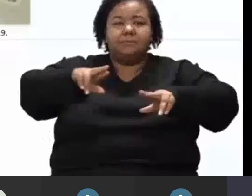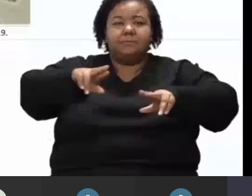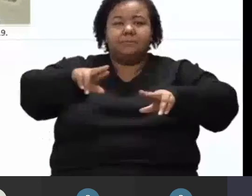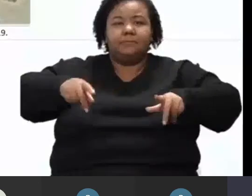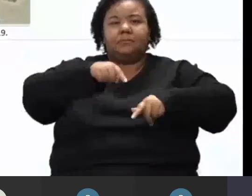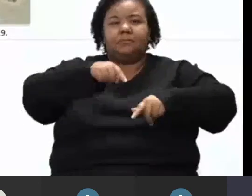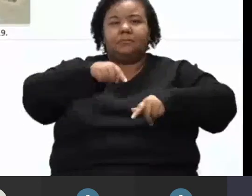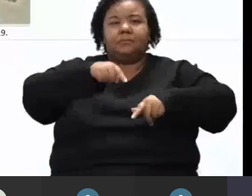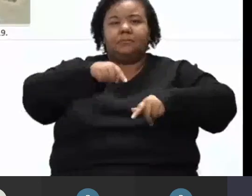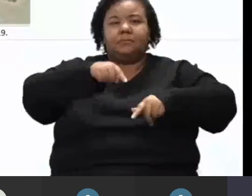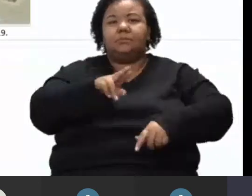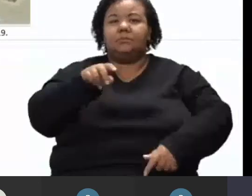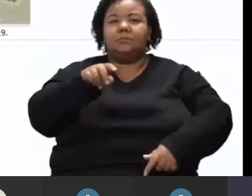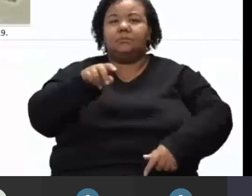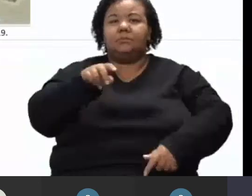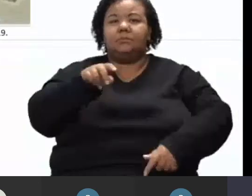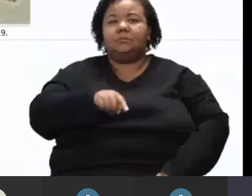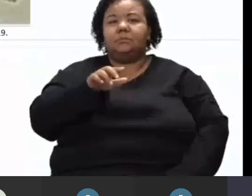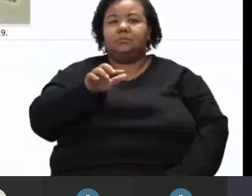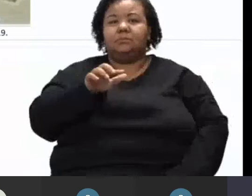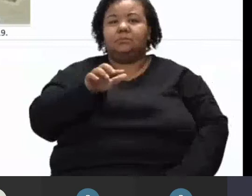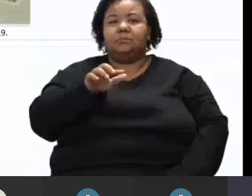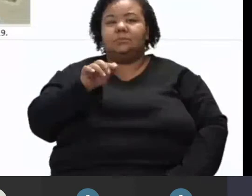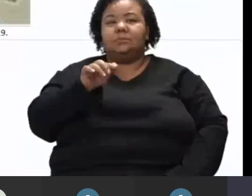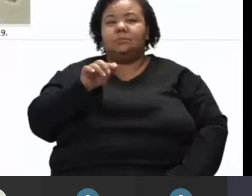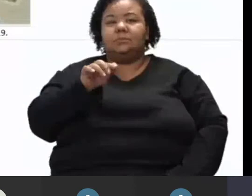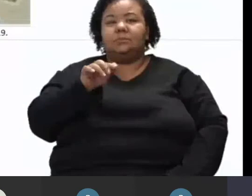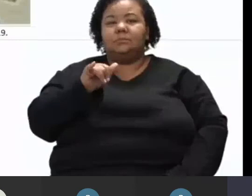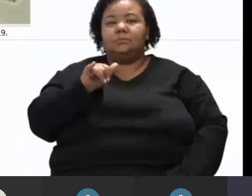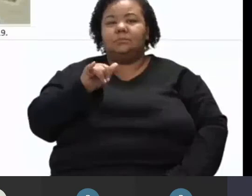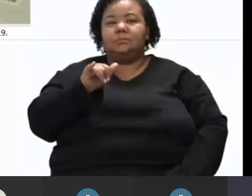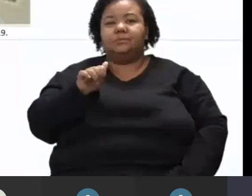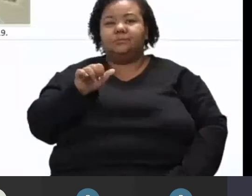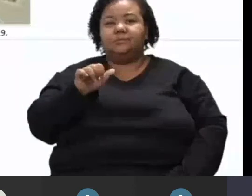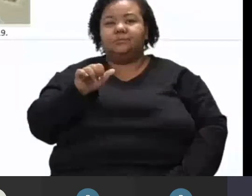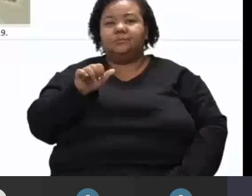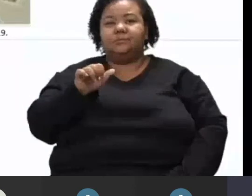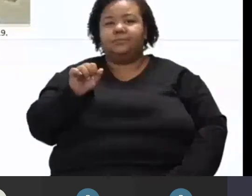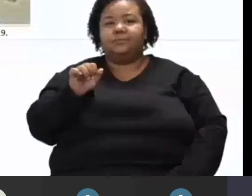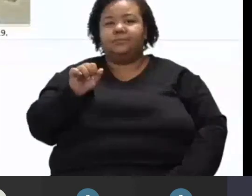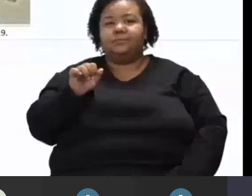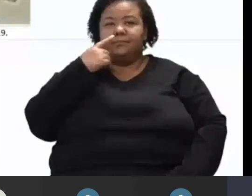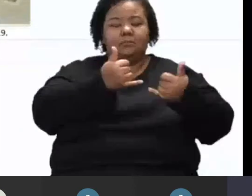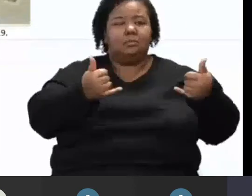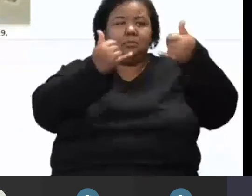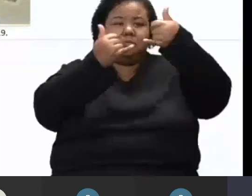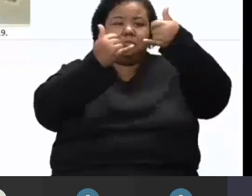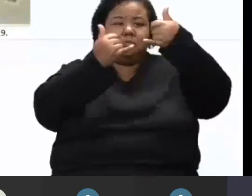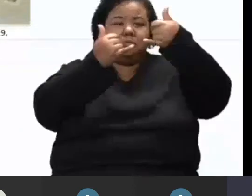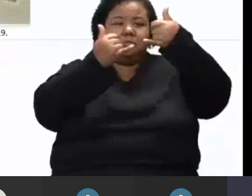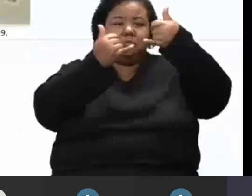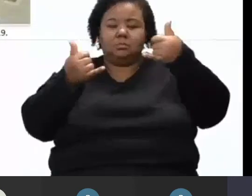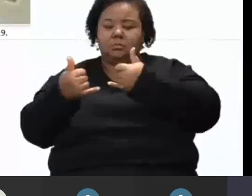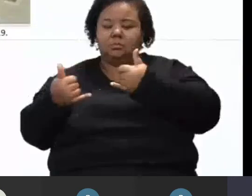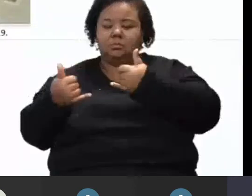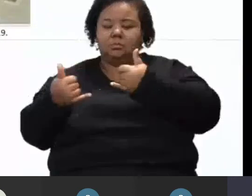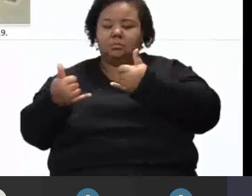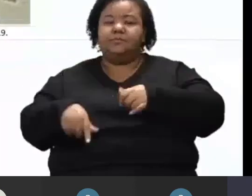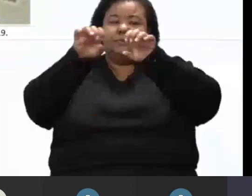filamentos são denominadas hifas. Então, repare aqui que essas hifas, elas são